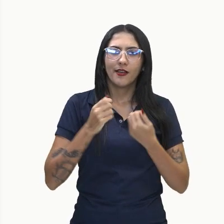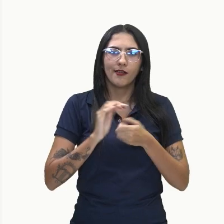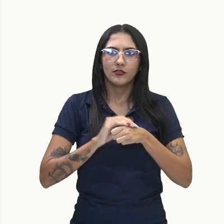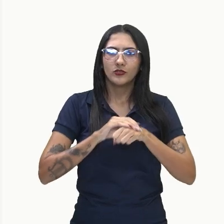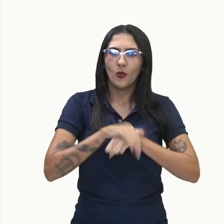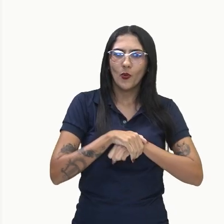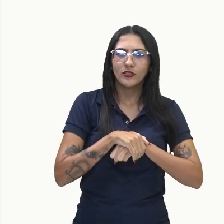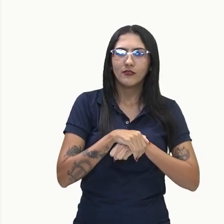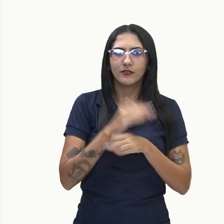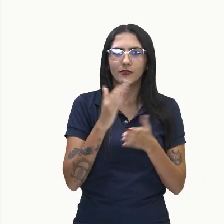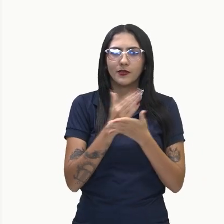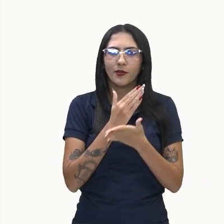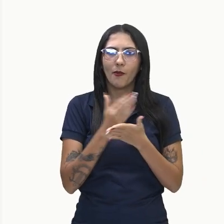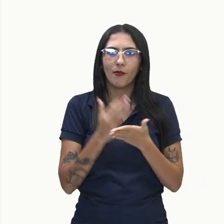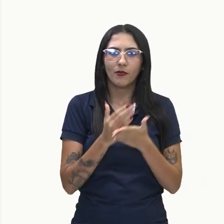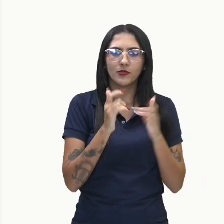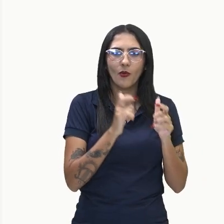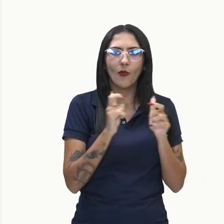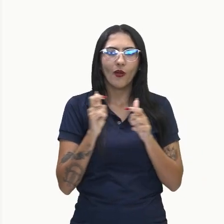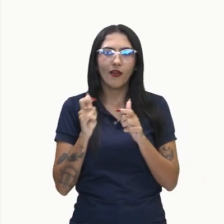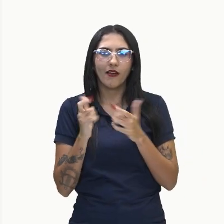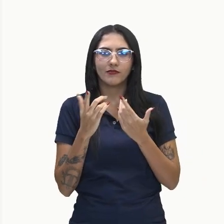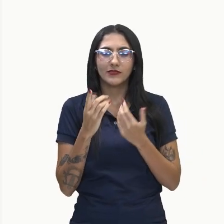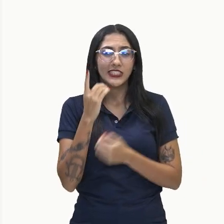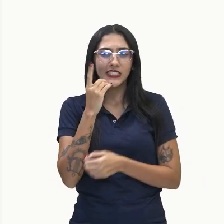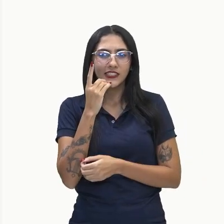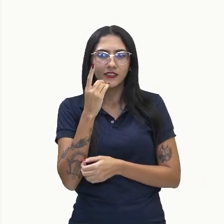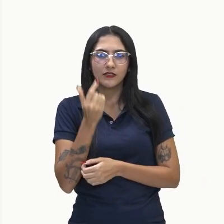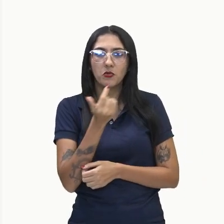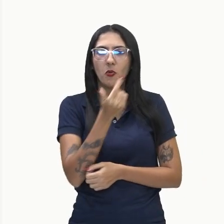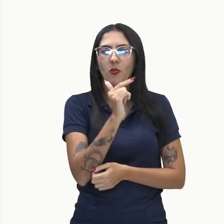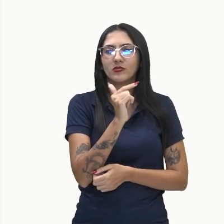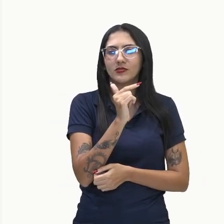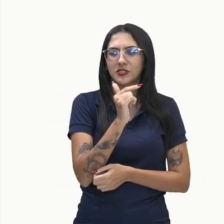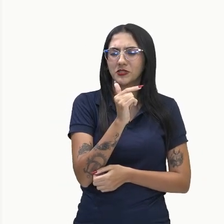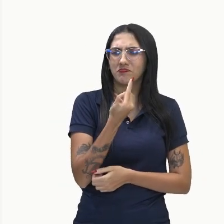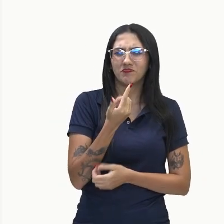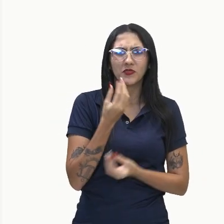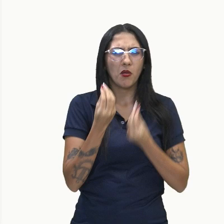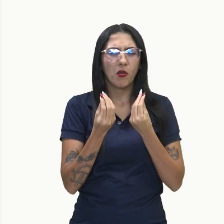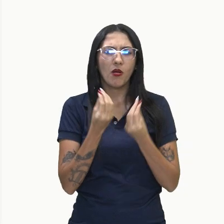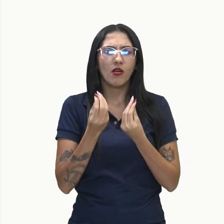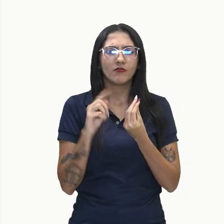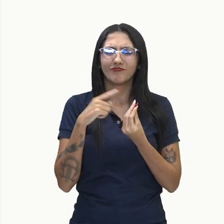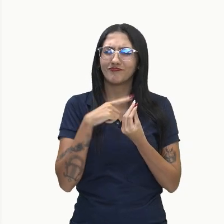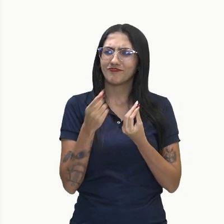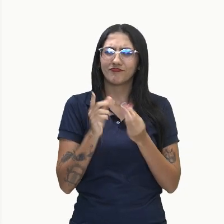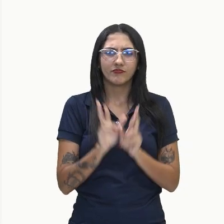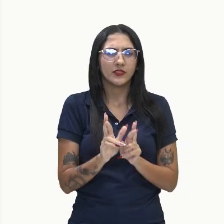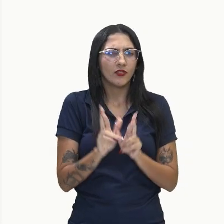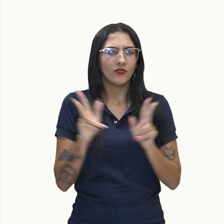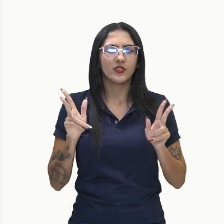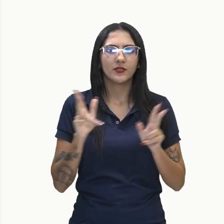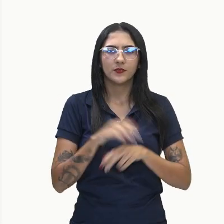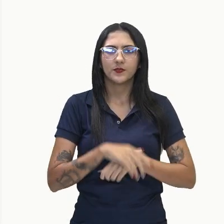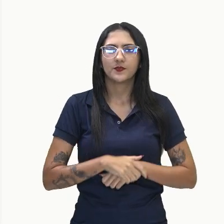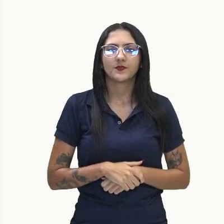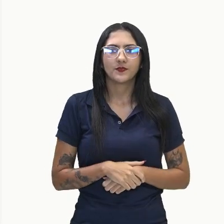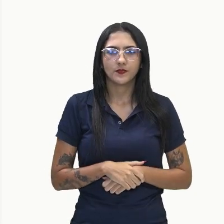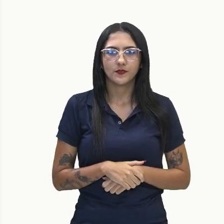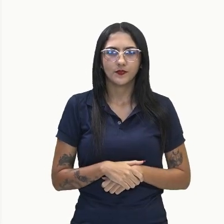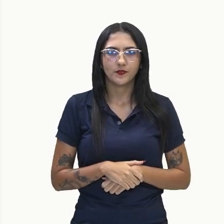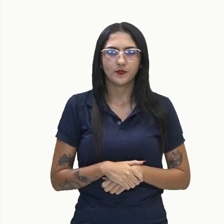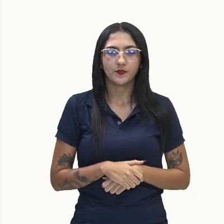em alguns lugares e dia em outros lugares, Então, ficaria aí um pouco estranho. Então, os